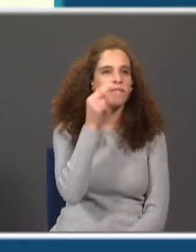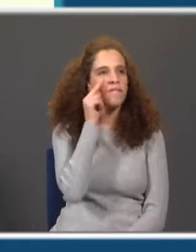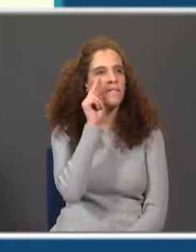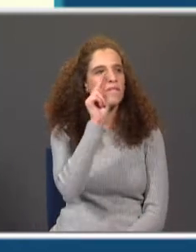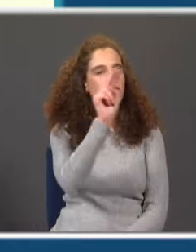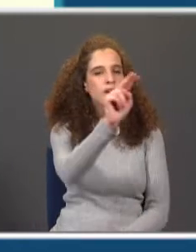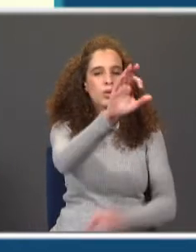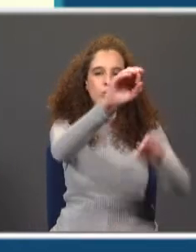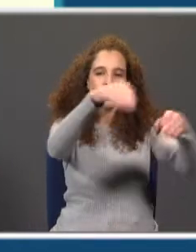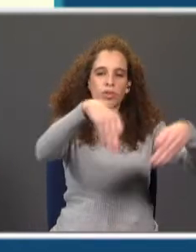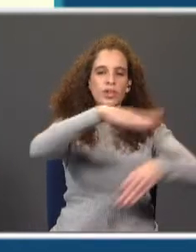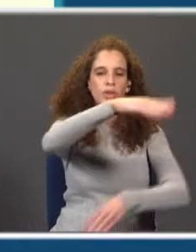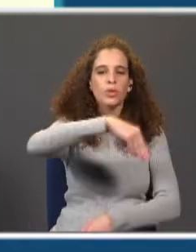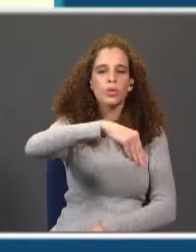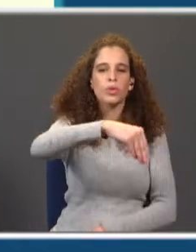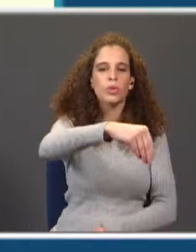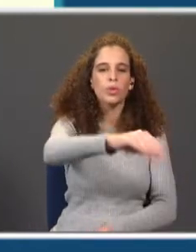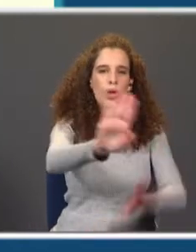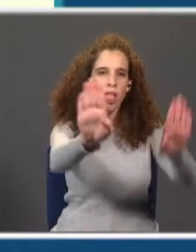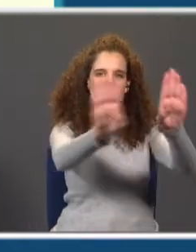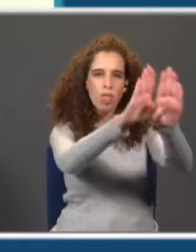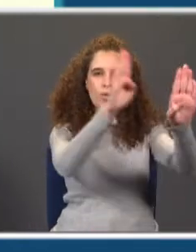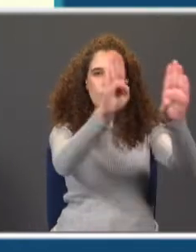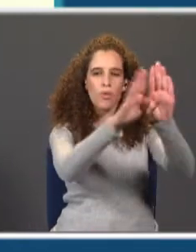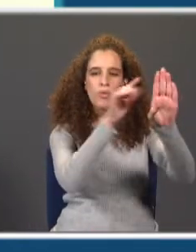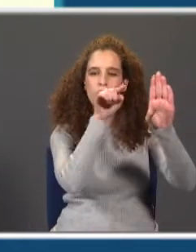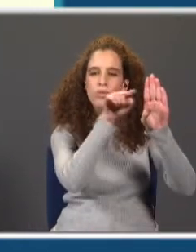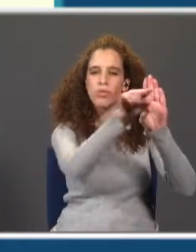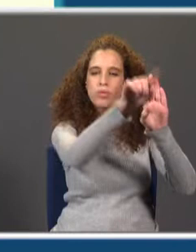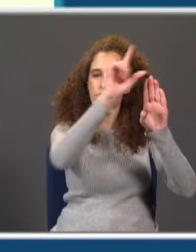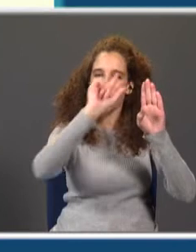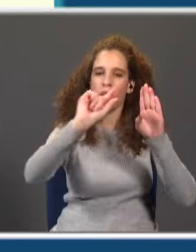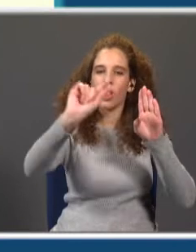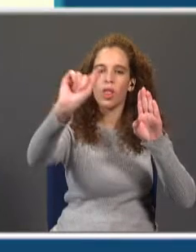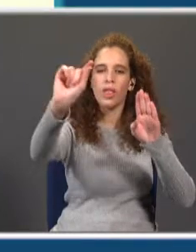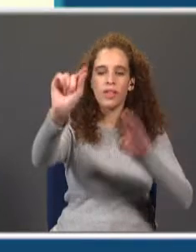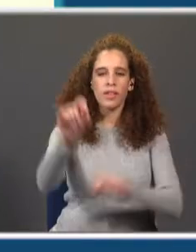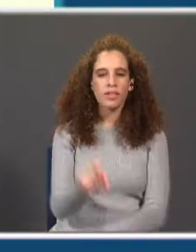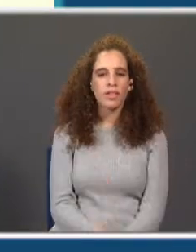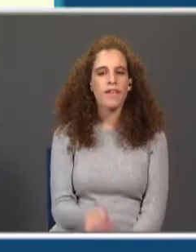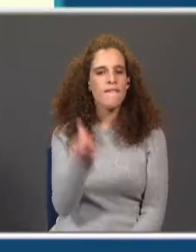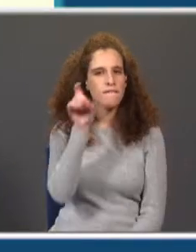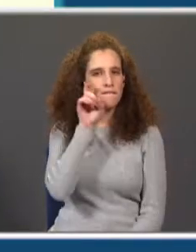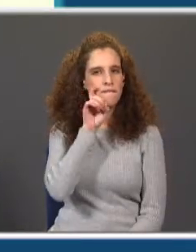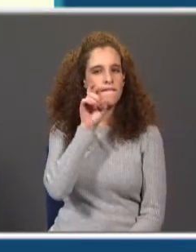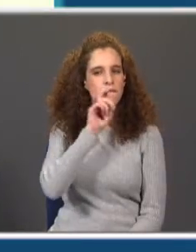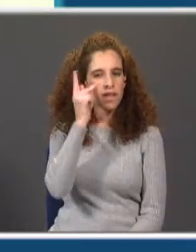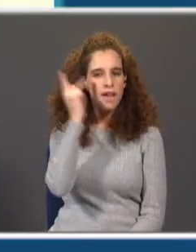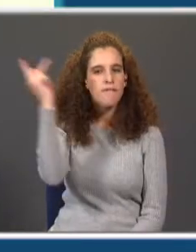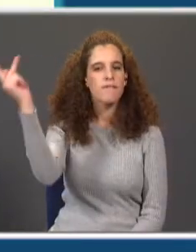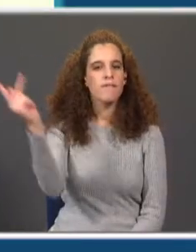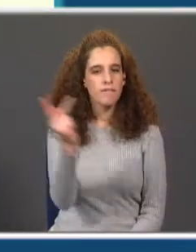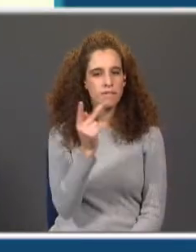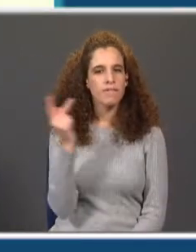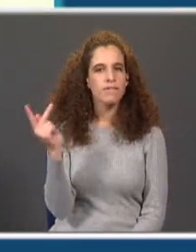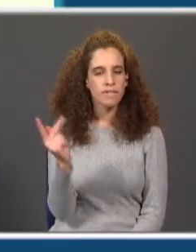Vi o fim do mundo no portão do fundo, defendi a vida a